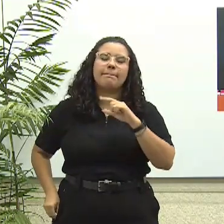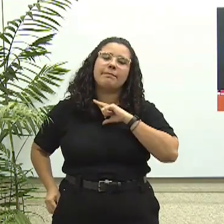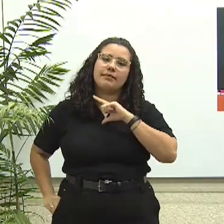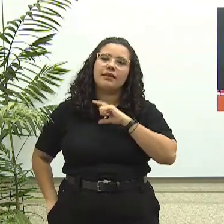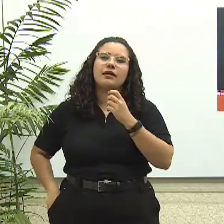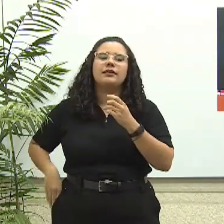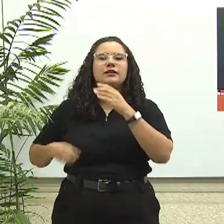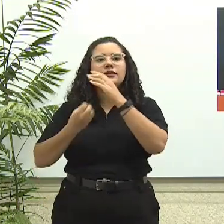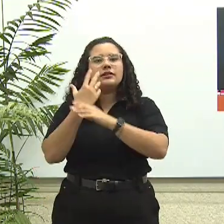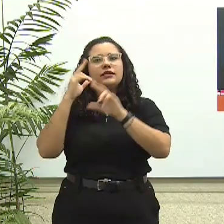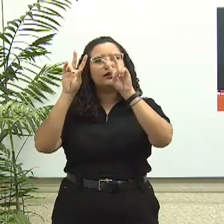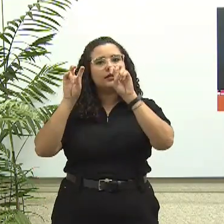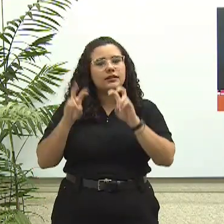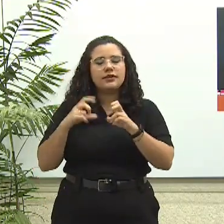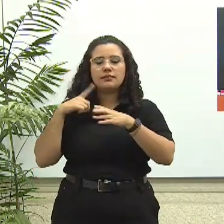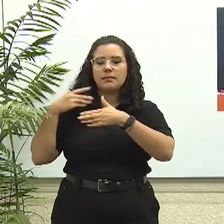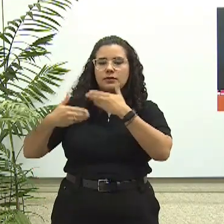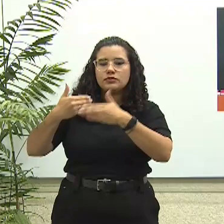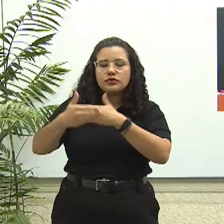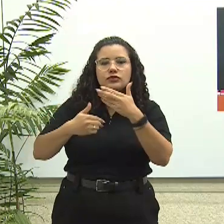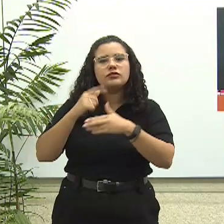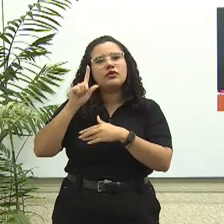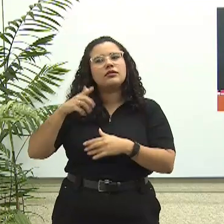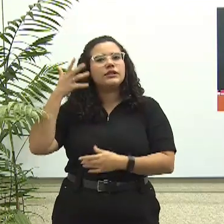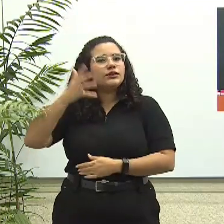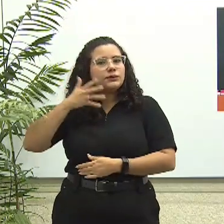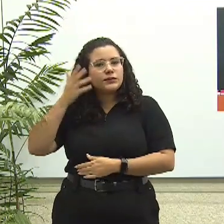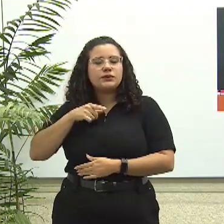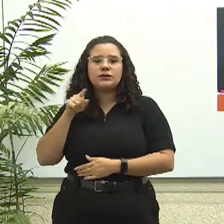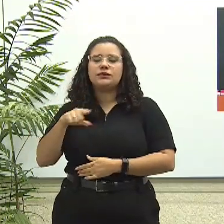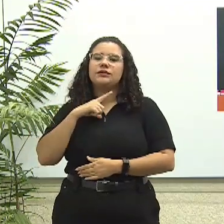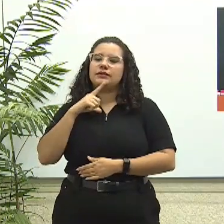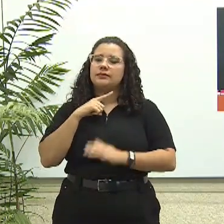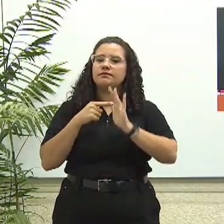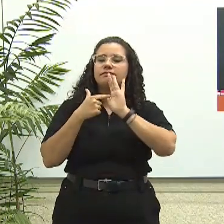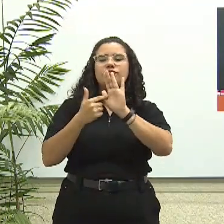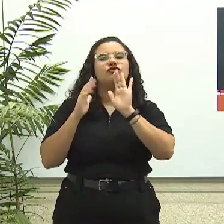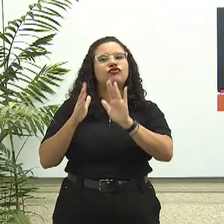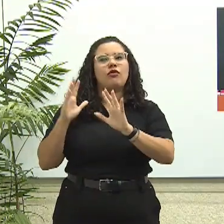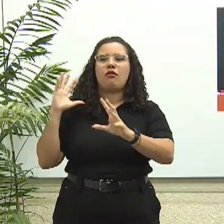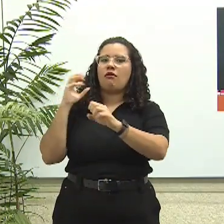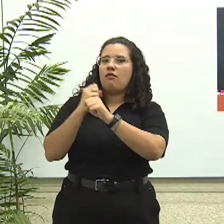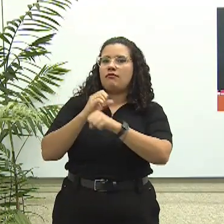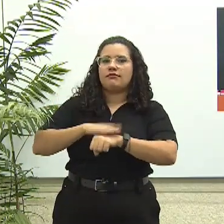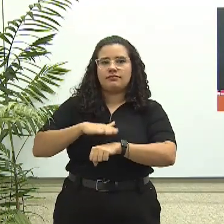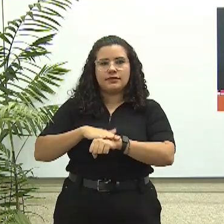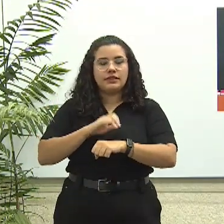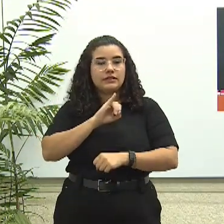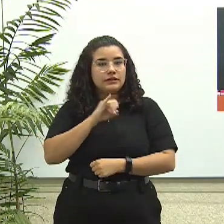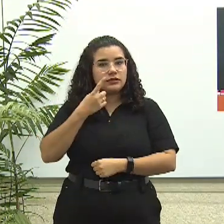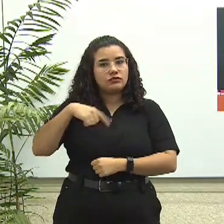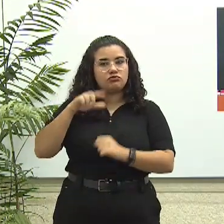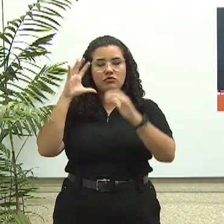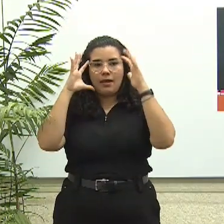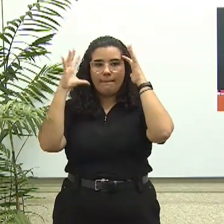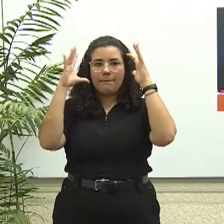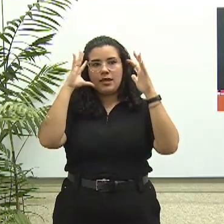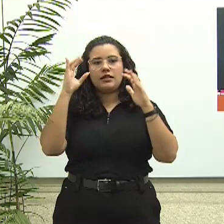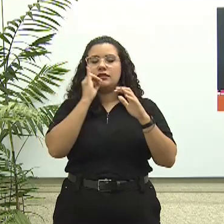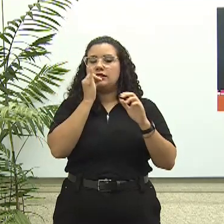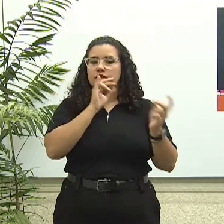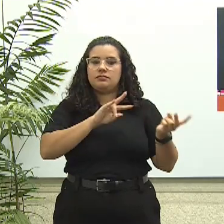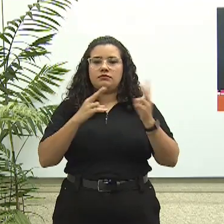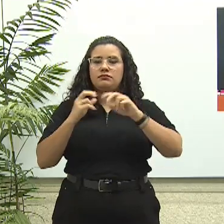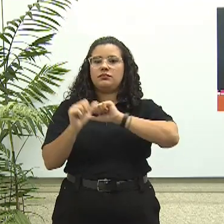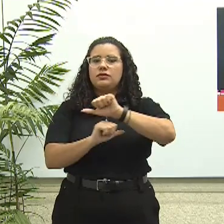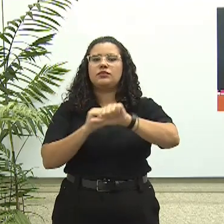na produtividade enfim entrando nesse discurso que vem já bastante tempo se a gente pensar os portais eu